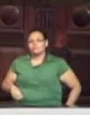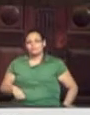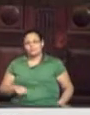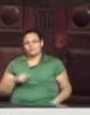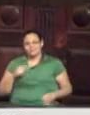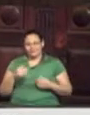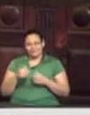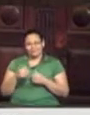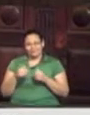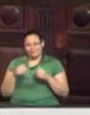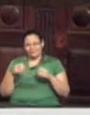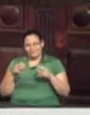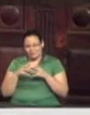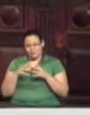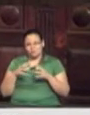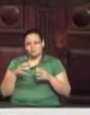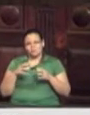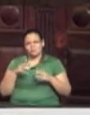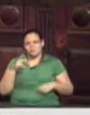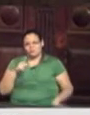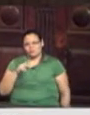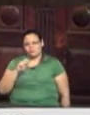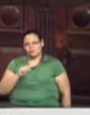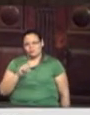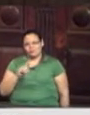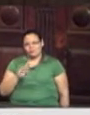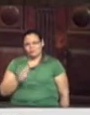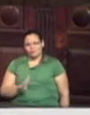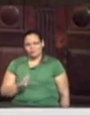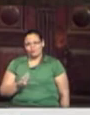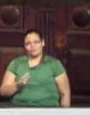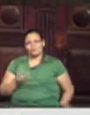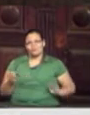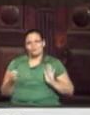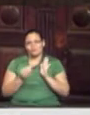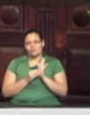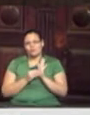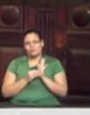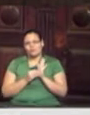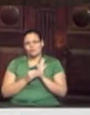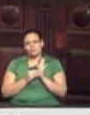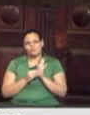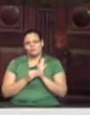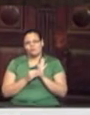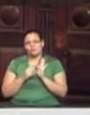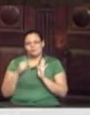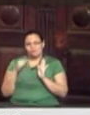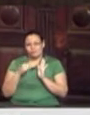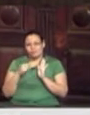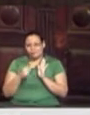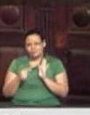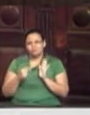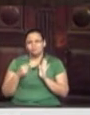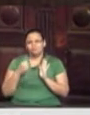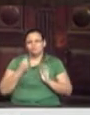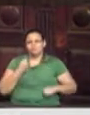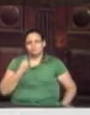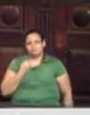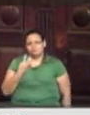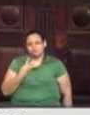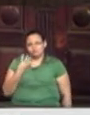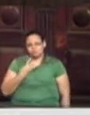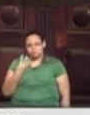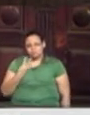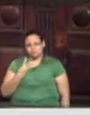da bancada do PSDB, essa emenda, que é a emenda aditiva número